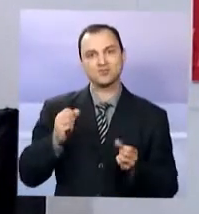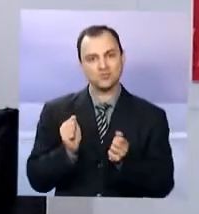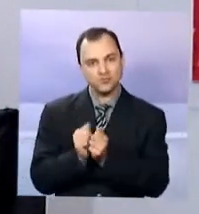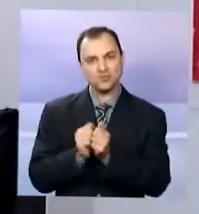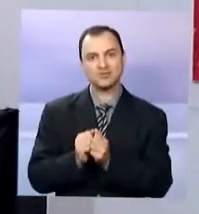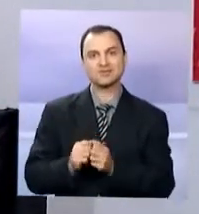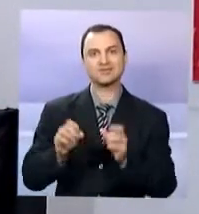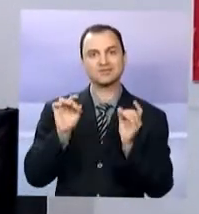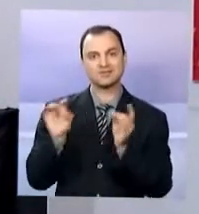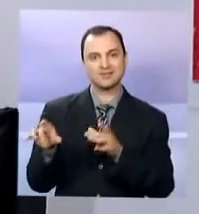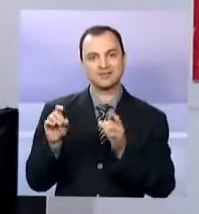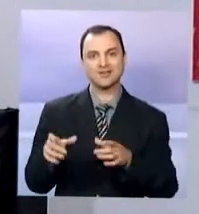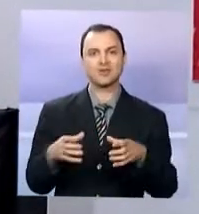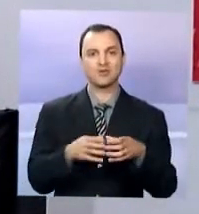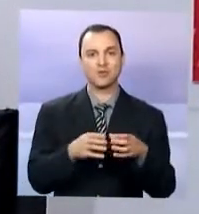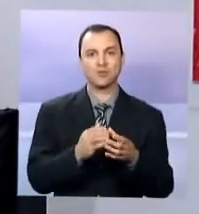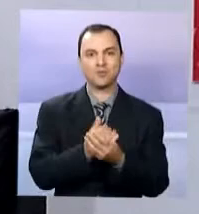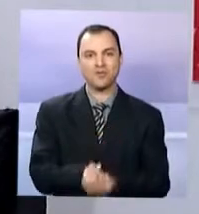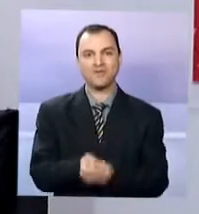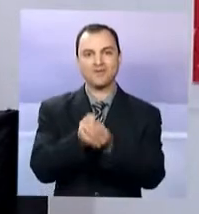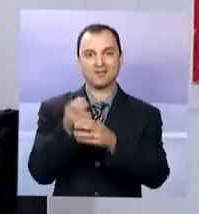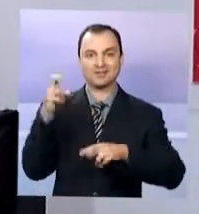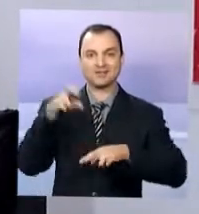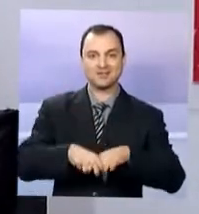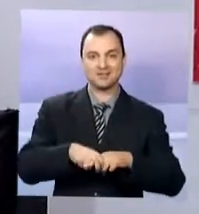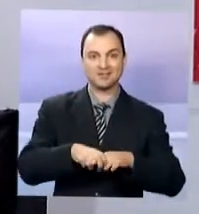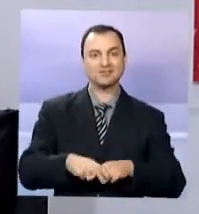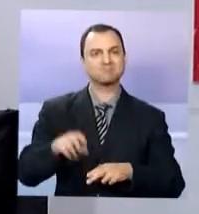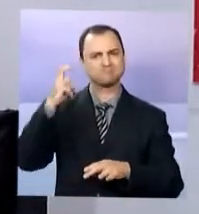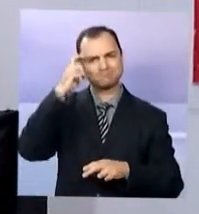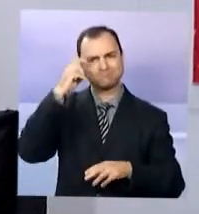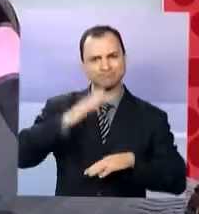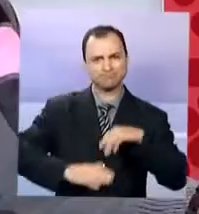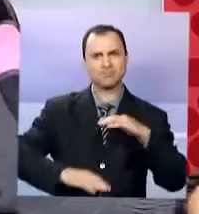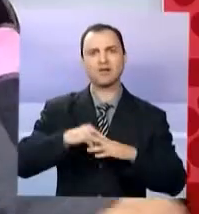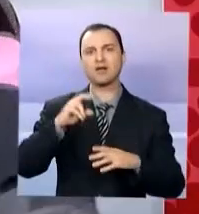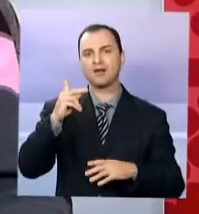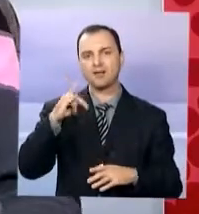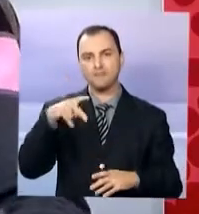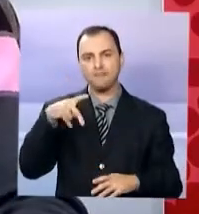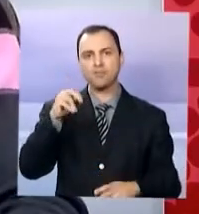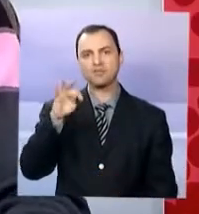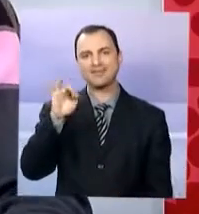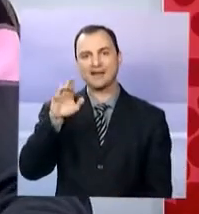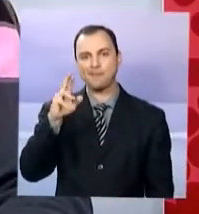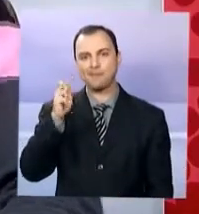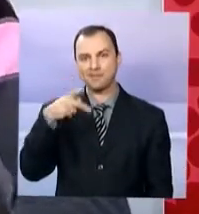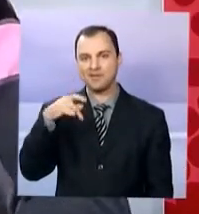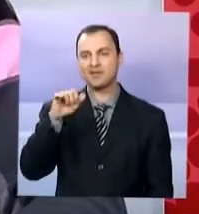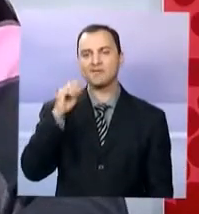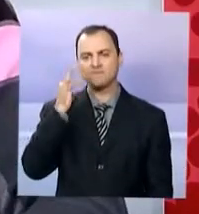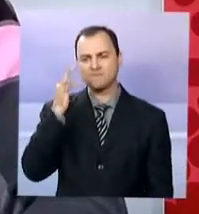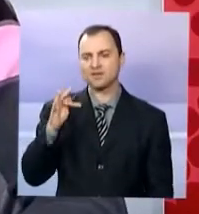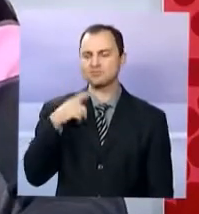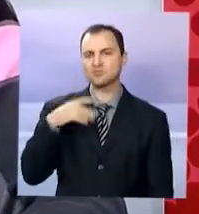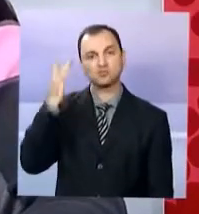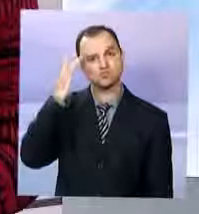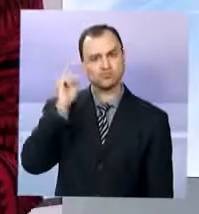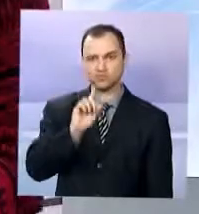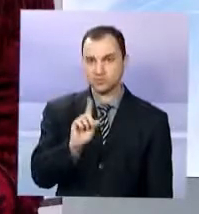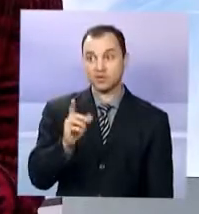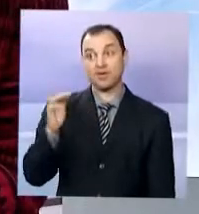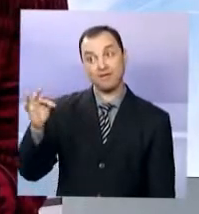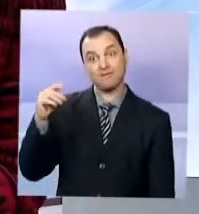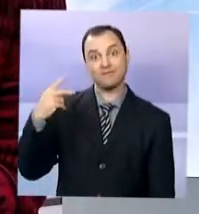estúdio o técnico da seleção masculina de vôlei sentado e especialista aí pô terapia Fernando Guimarães para quem não